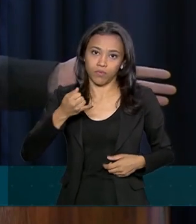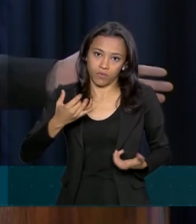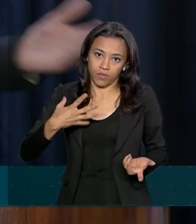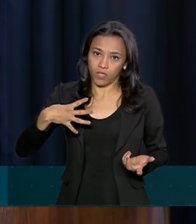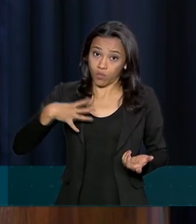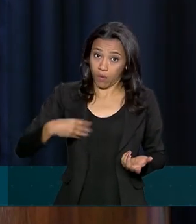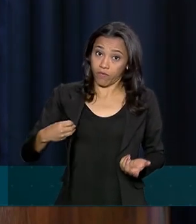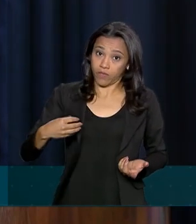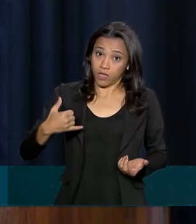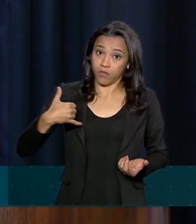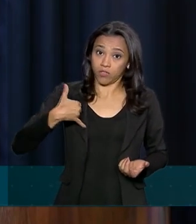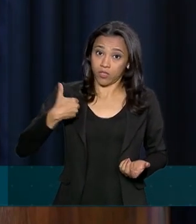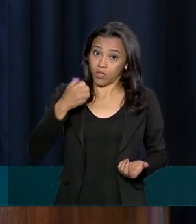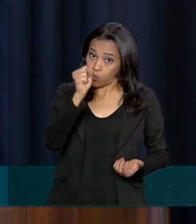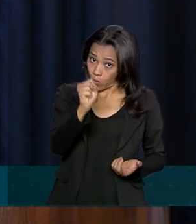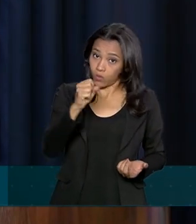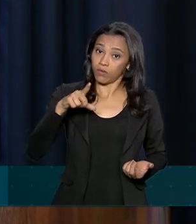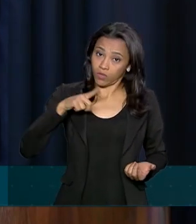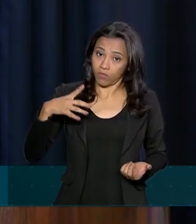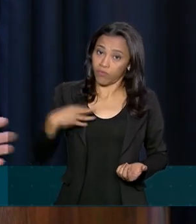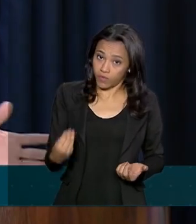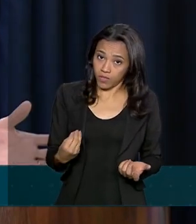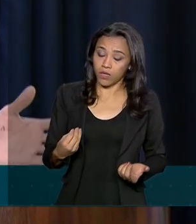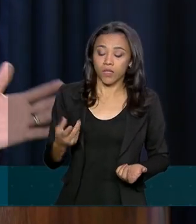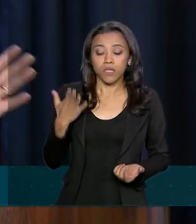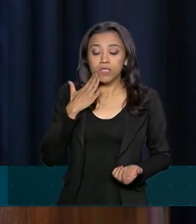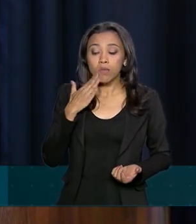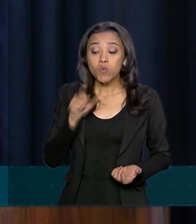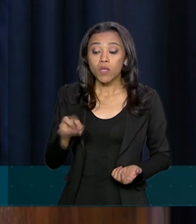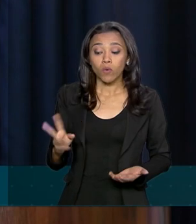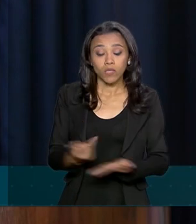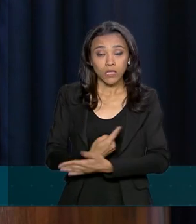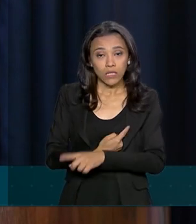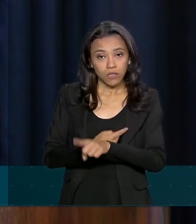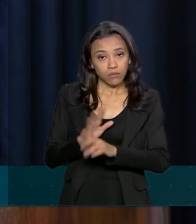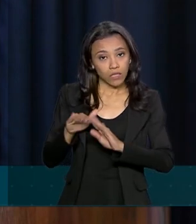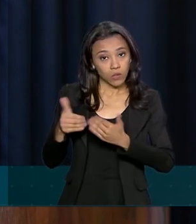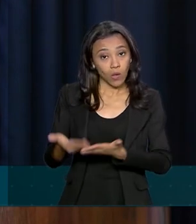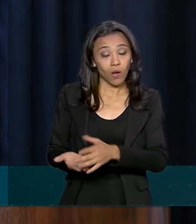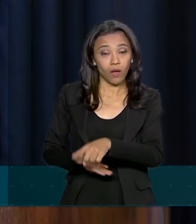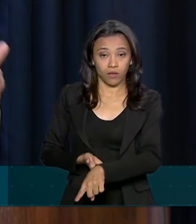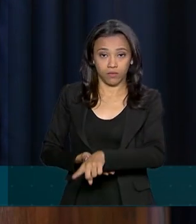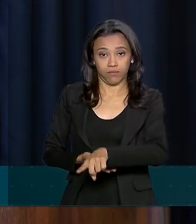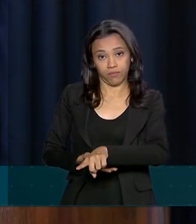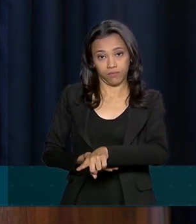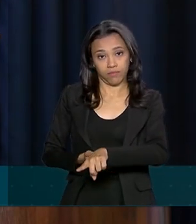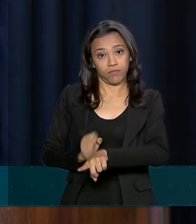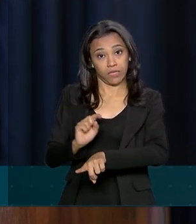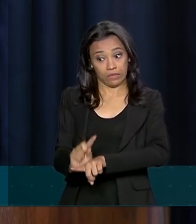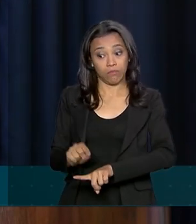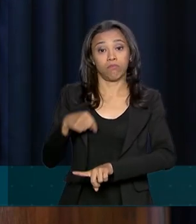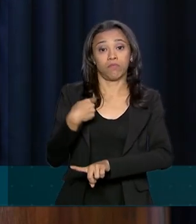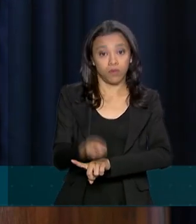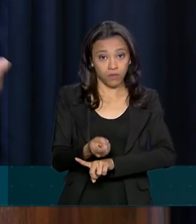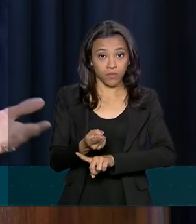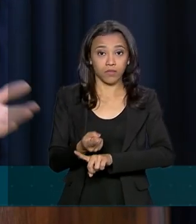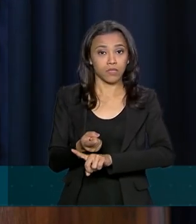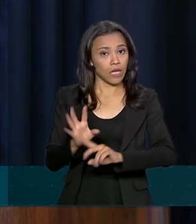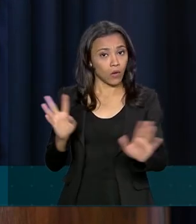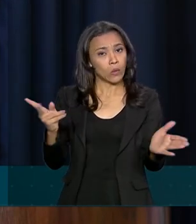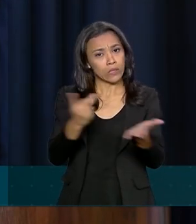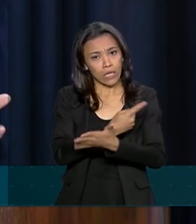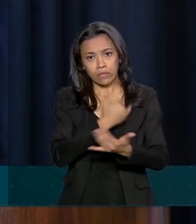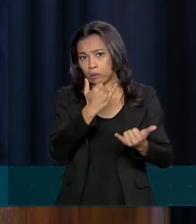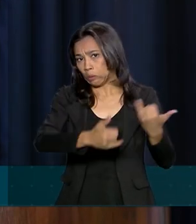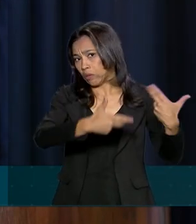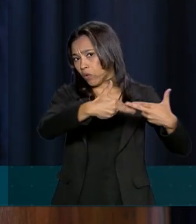é isso? Eu também tenho uma de 8, a gente tem que saber o que está acontecendo na escola, que depois que acontece